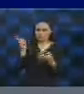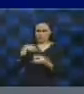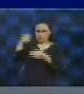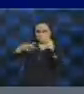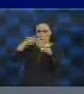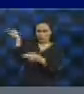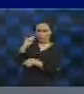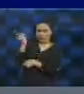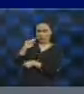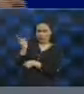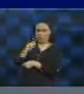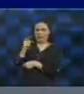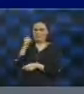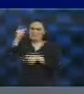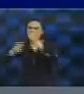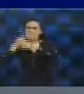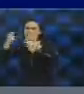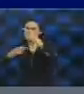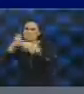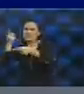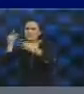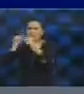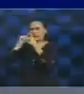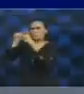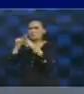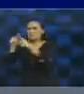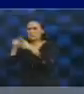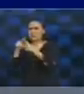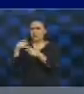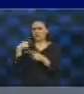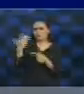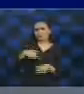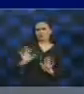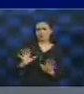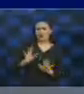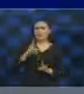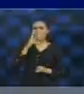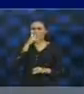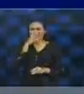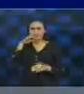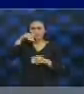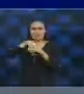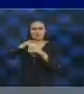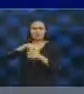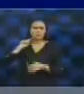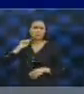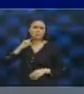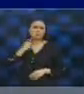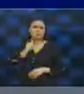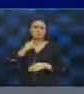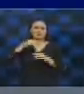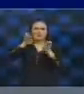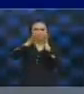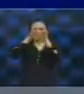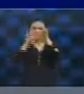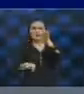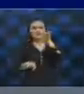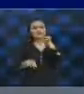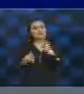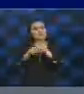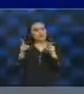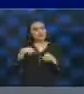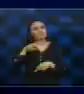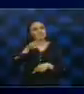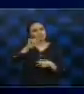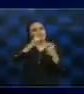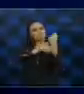agredir, em que xinga numa hora e diz que o objetivo não xingar, em que faz uma campanha suja, baixa, mas eu vou me esforçar para